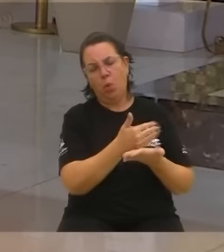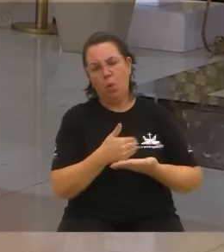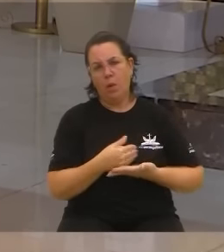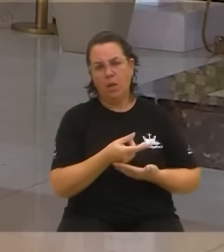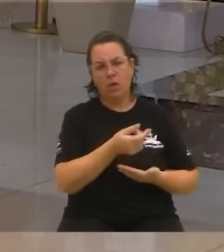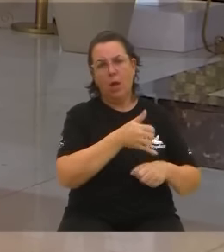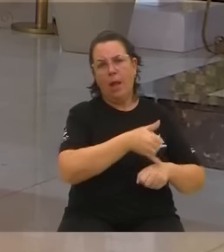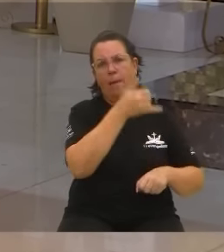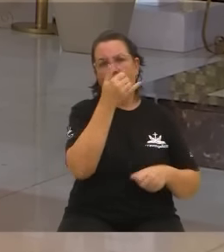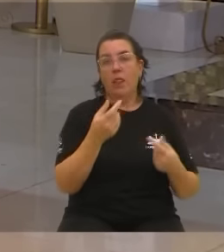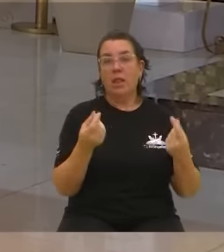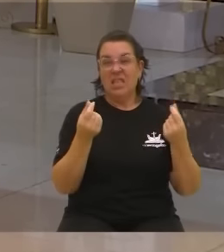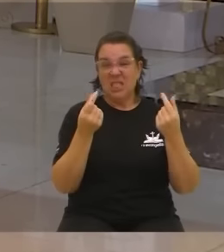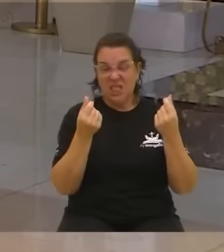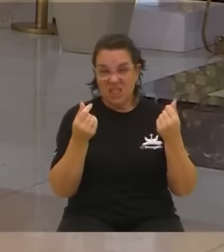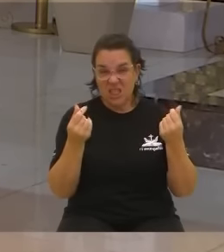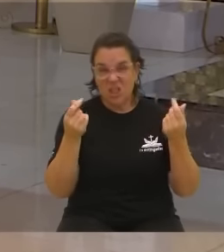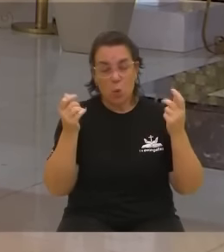muito rico,